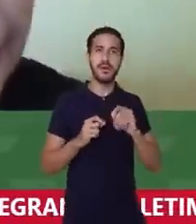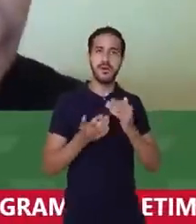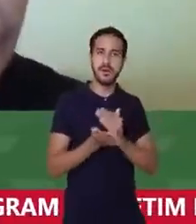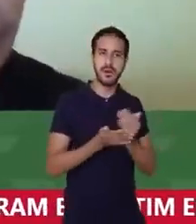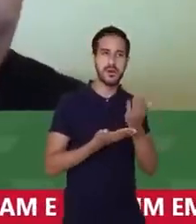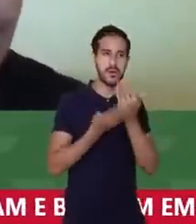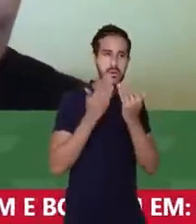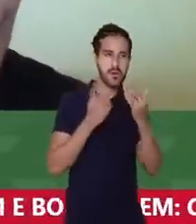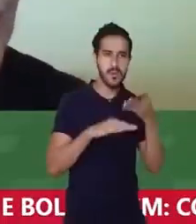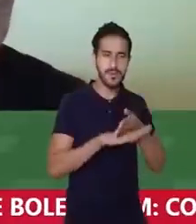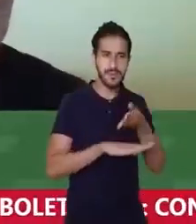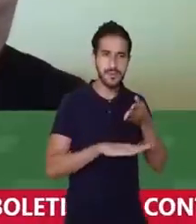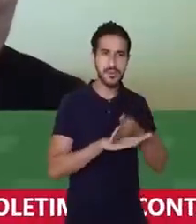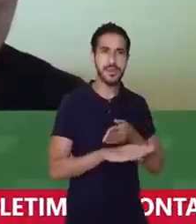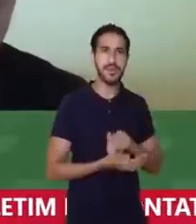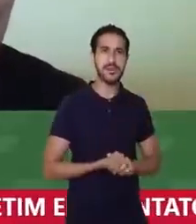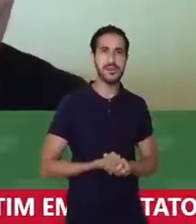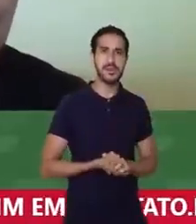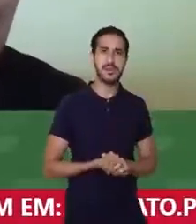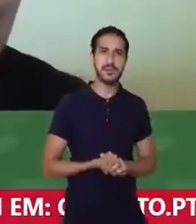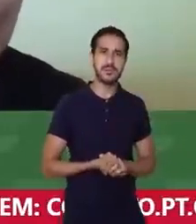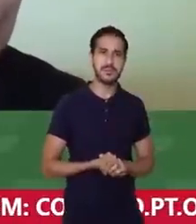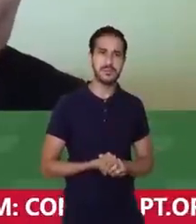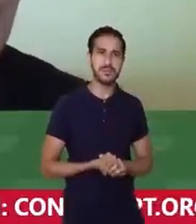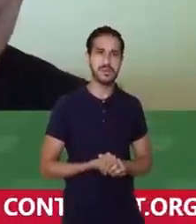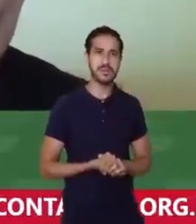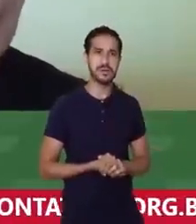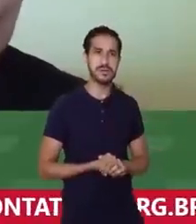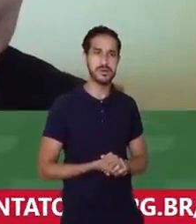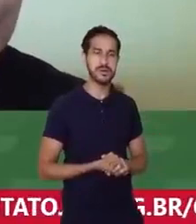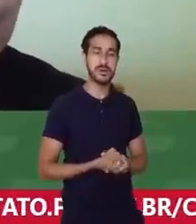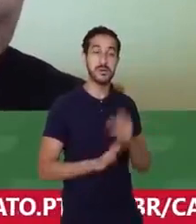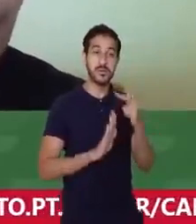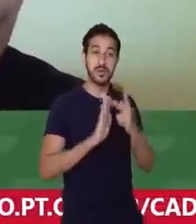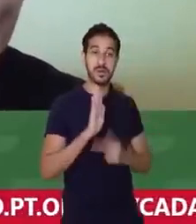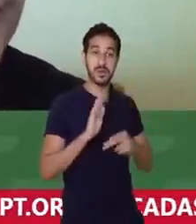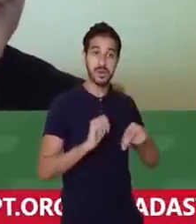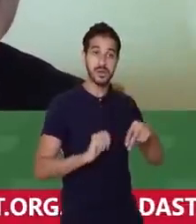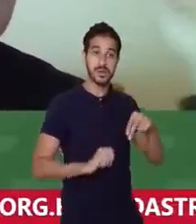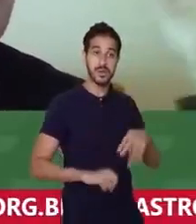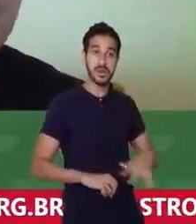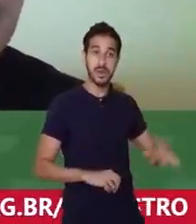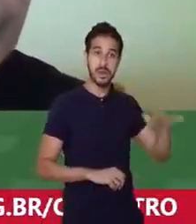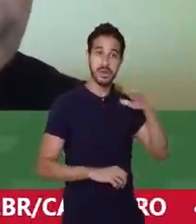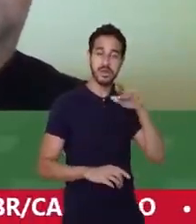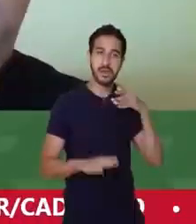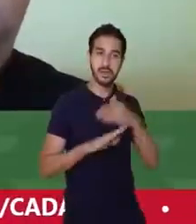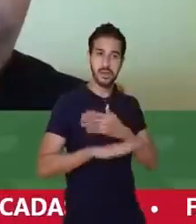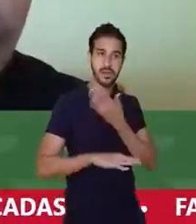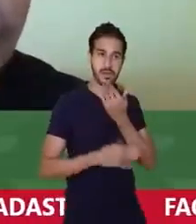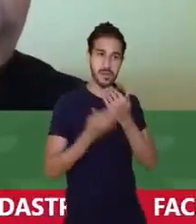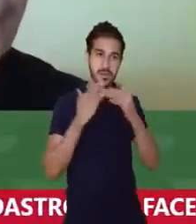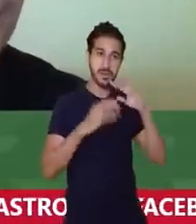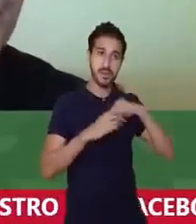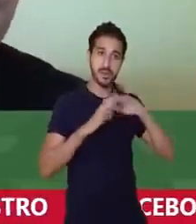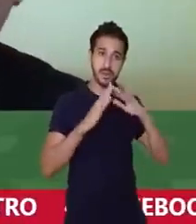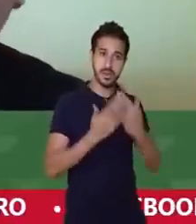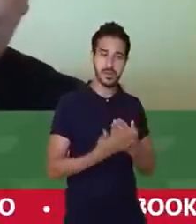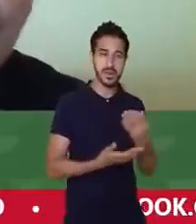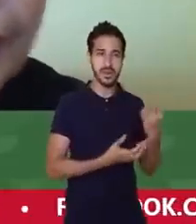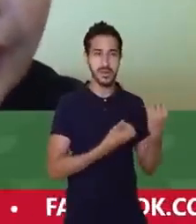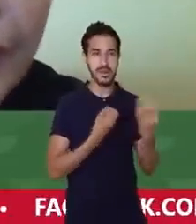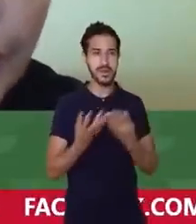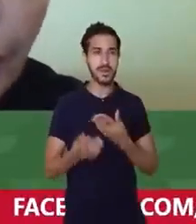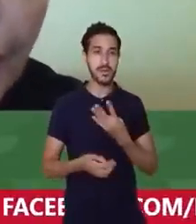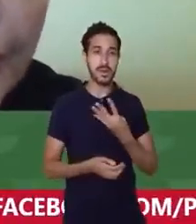a alimentação, né, o chamado Plano Nacional de Alimentação Escolar, que garantiu